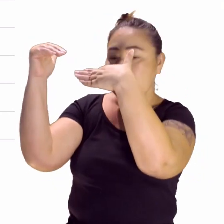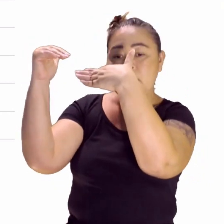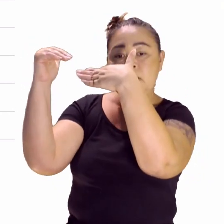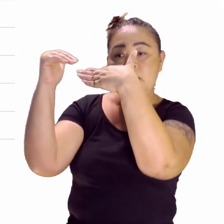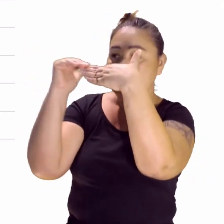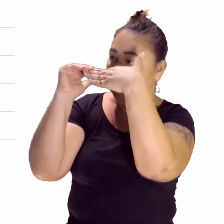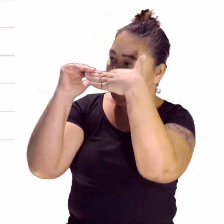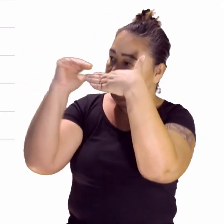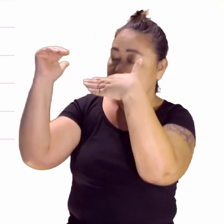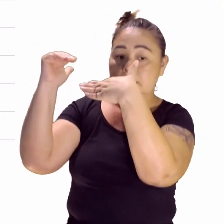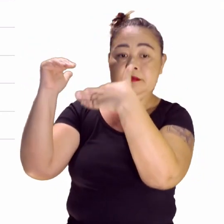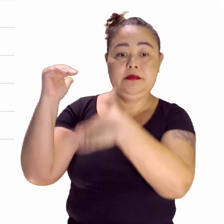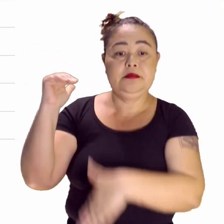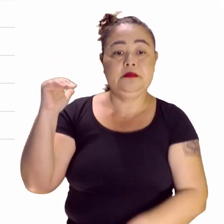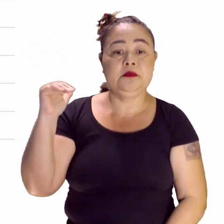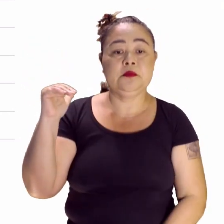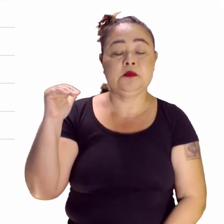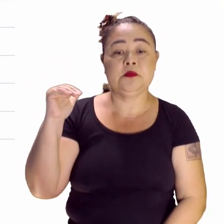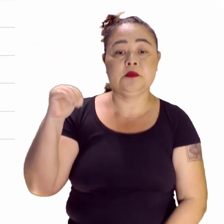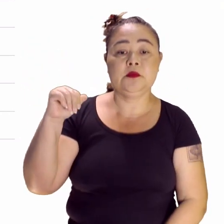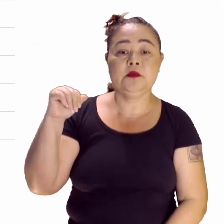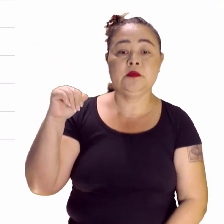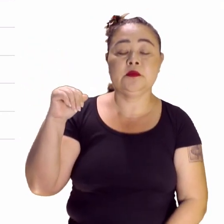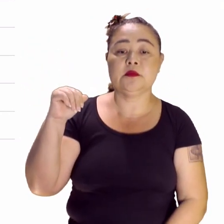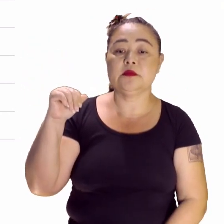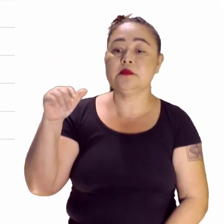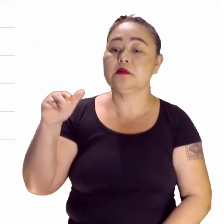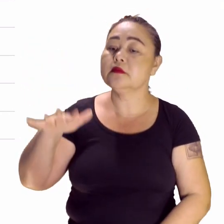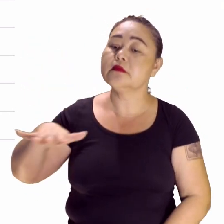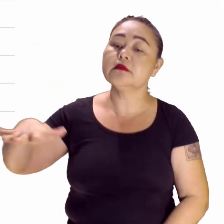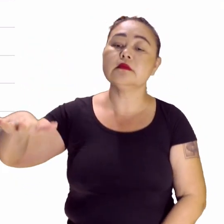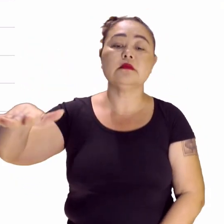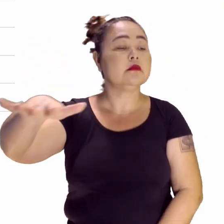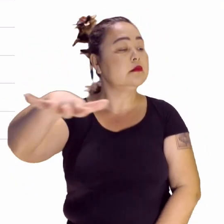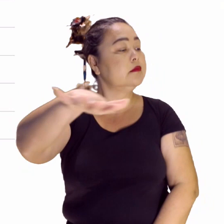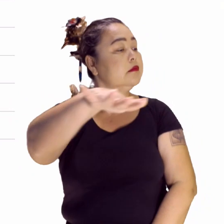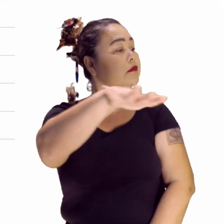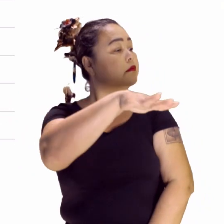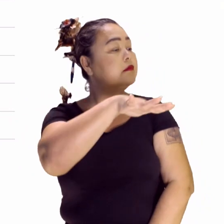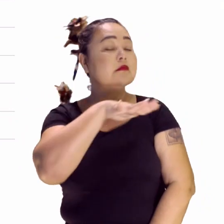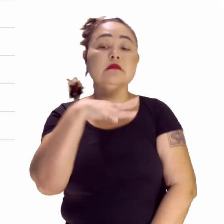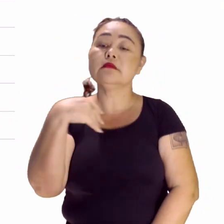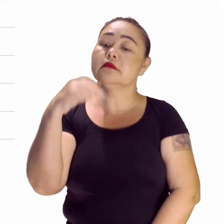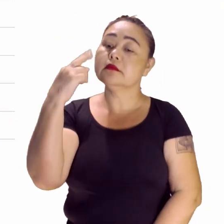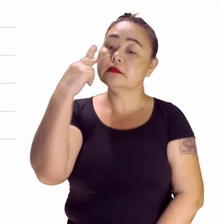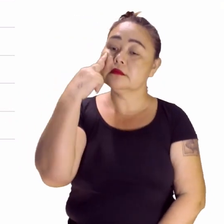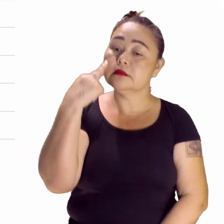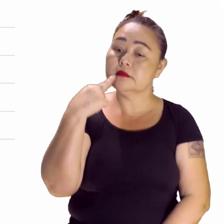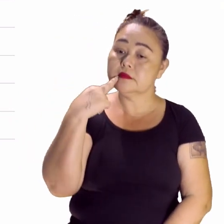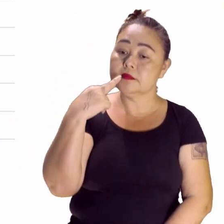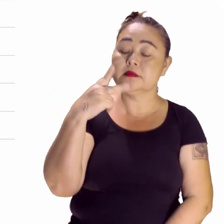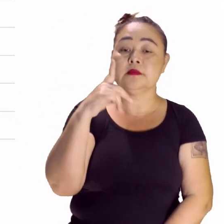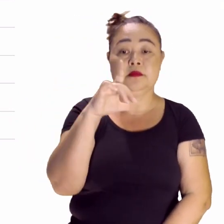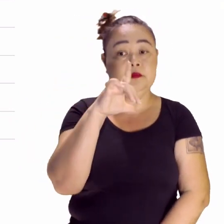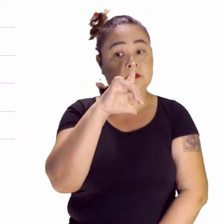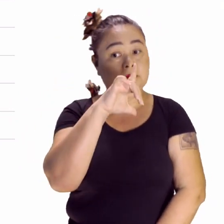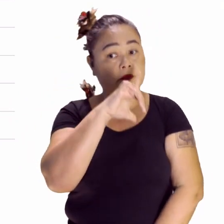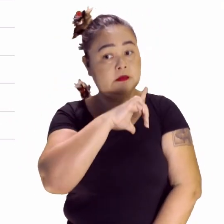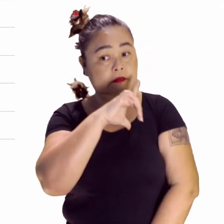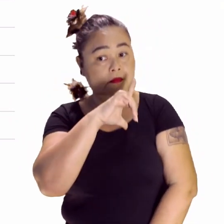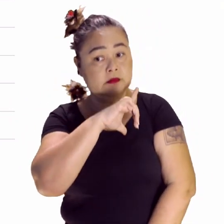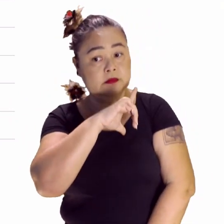só, a evolução das pastagens em Rondônia. Se nós temos essa